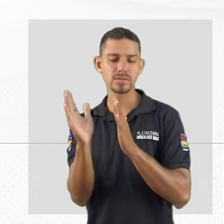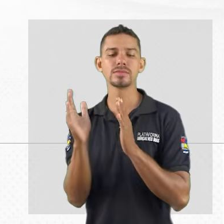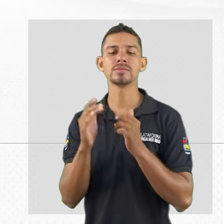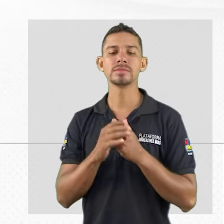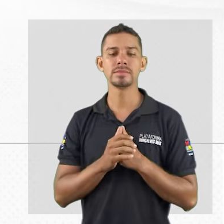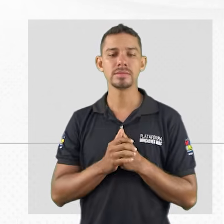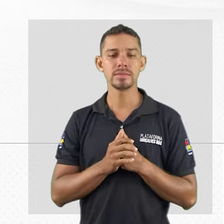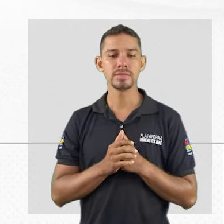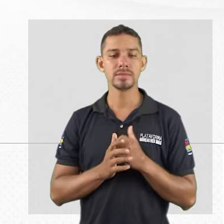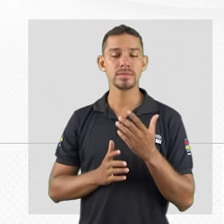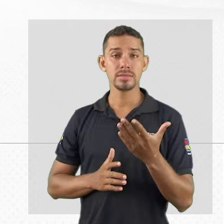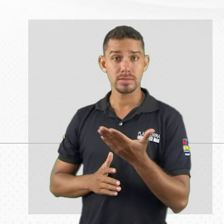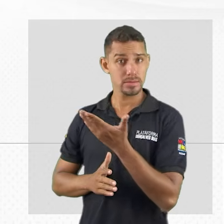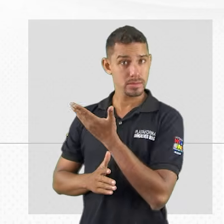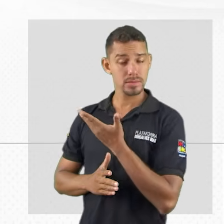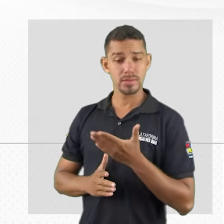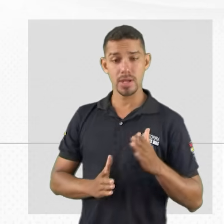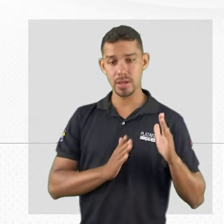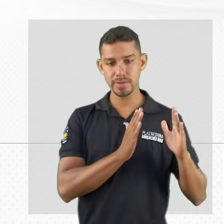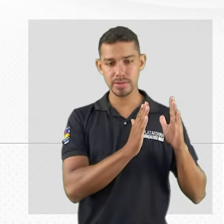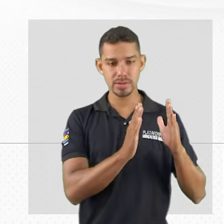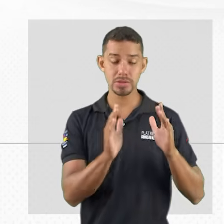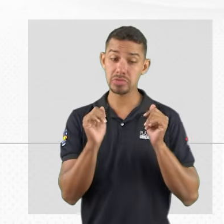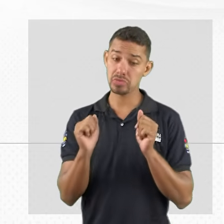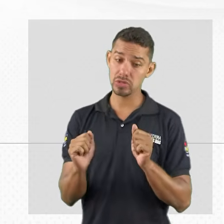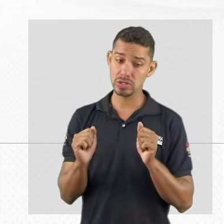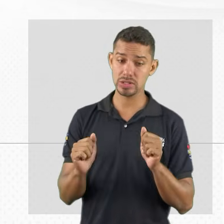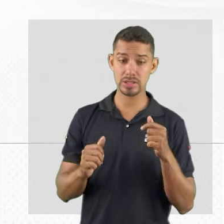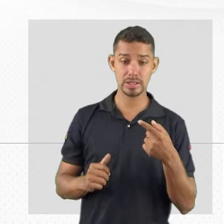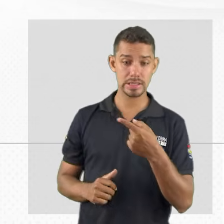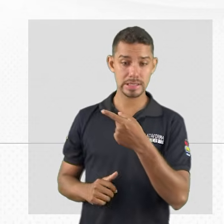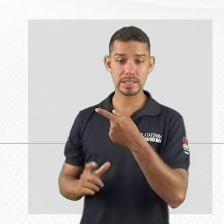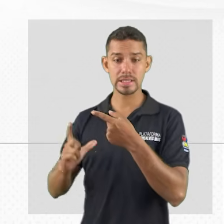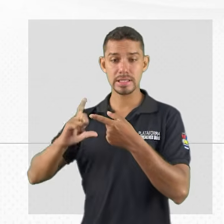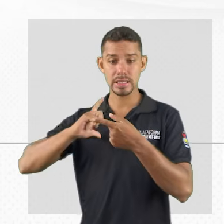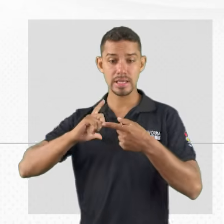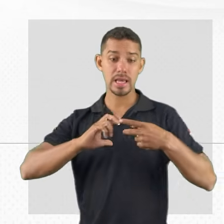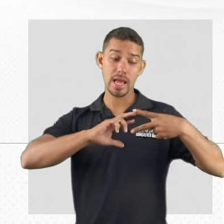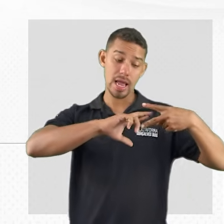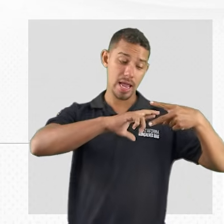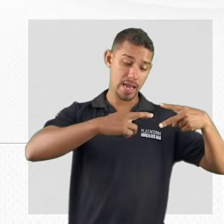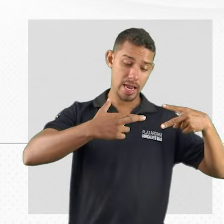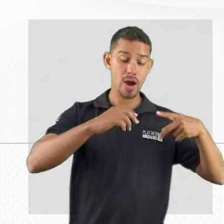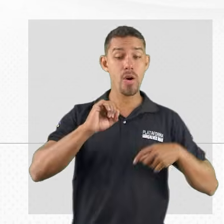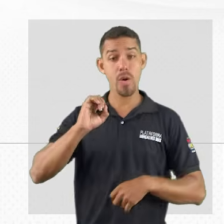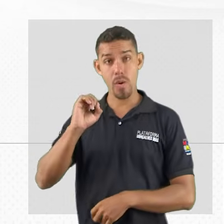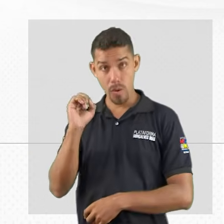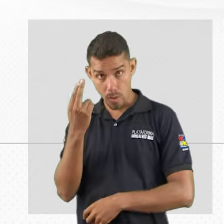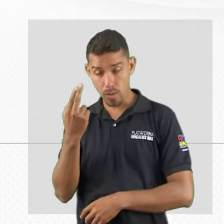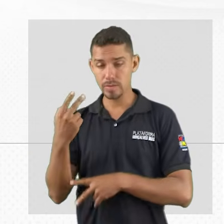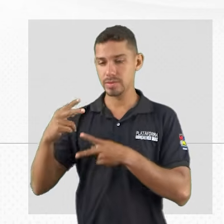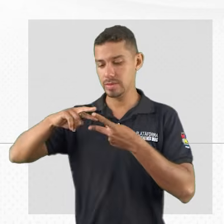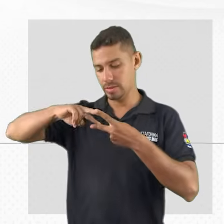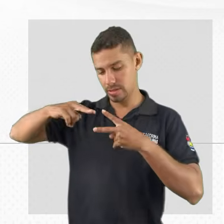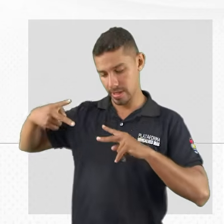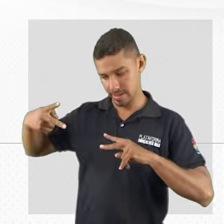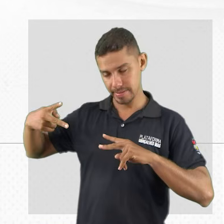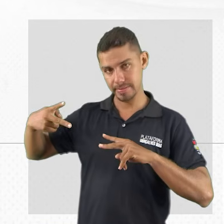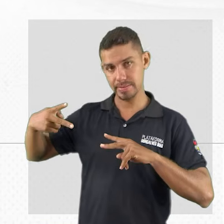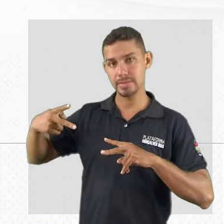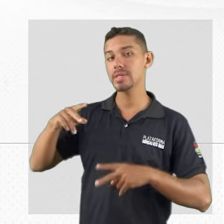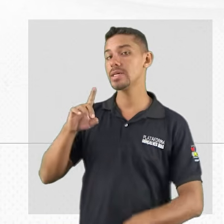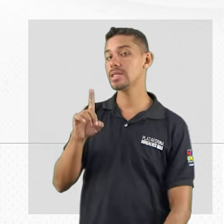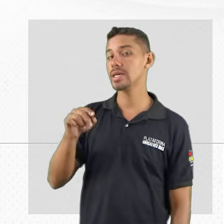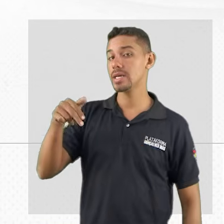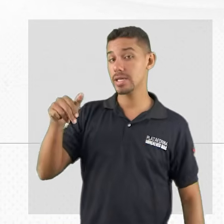tá? Esse nucleotídeo, ele pode ser a base do RNA ou do DNA. O que vai modificar